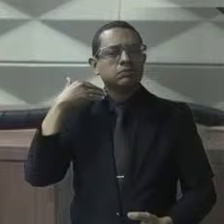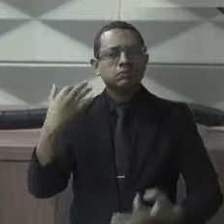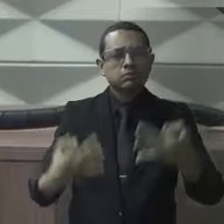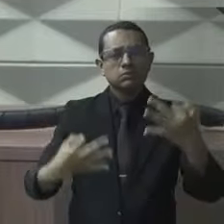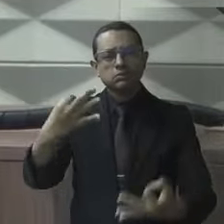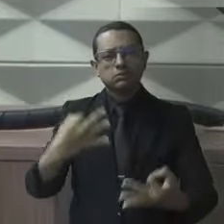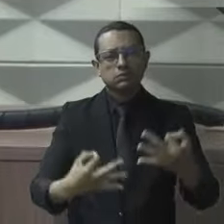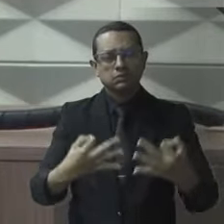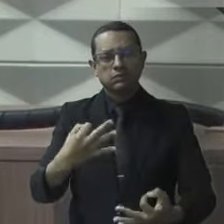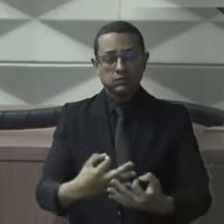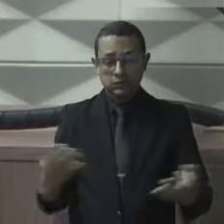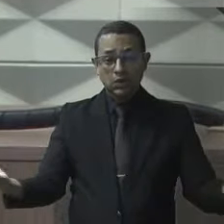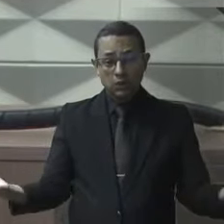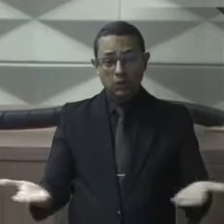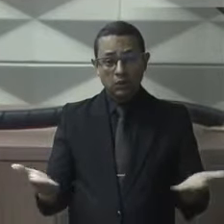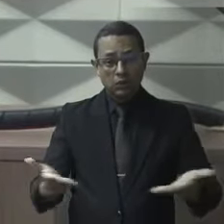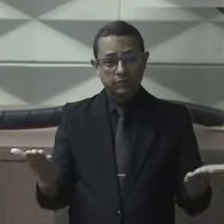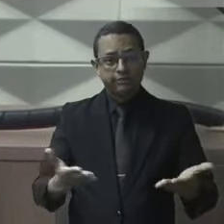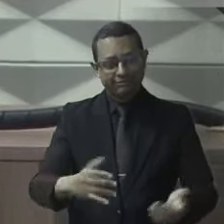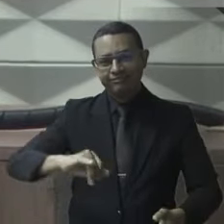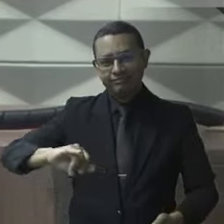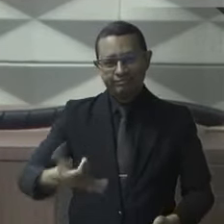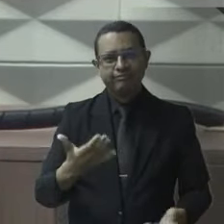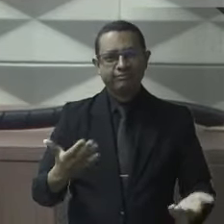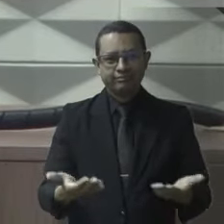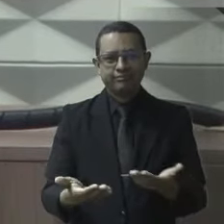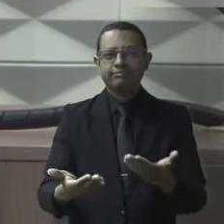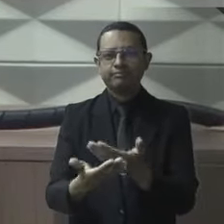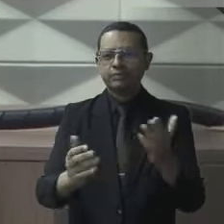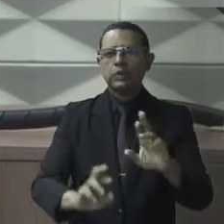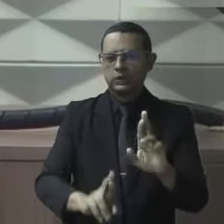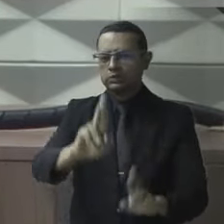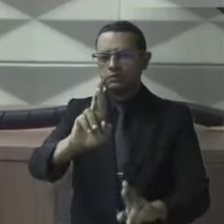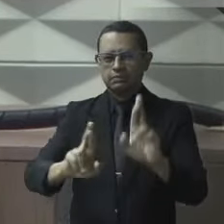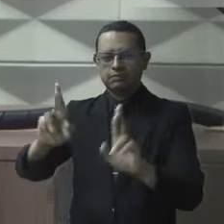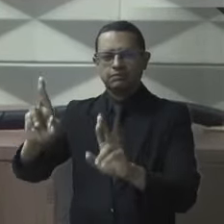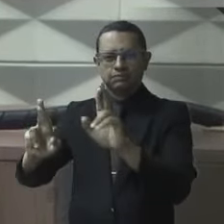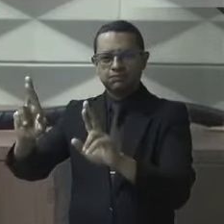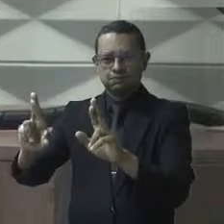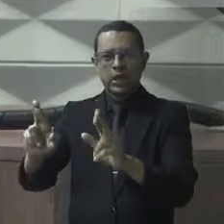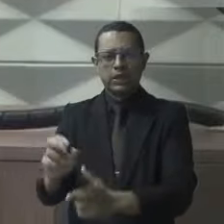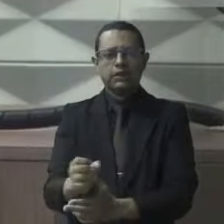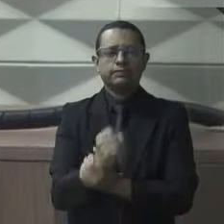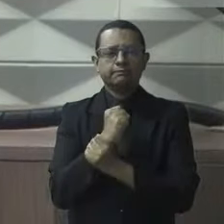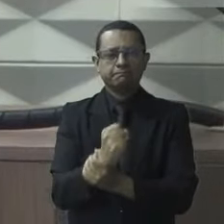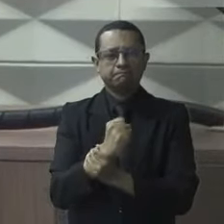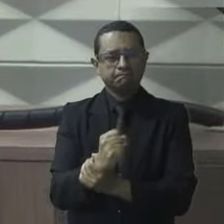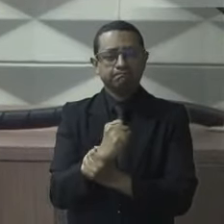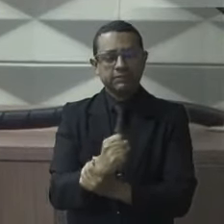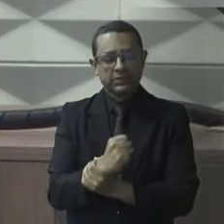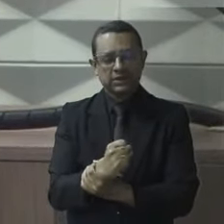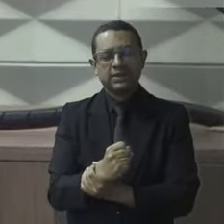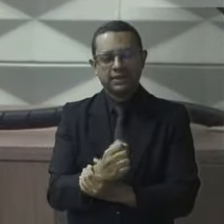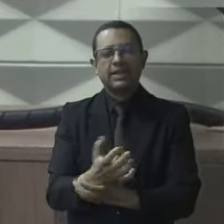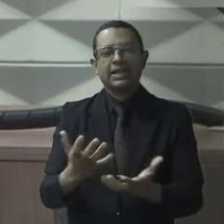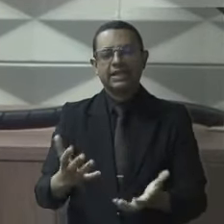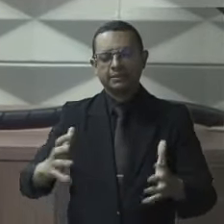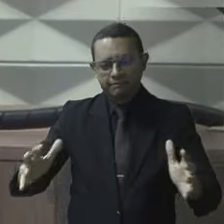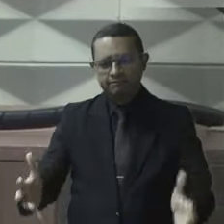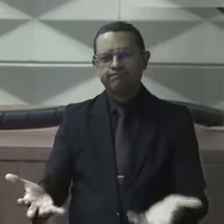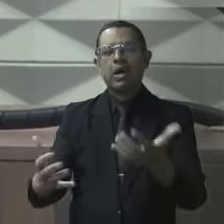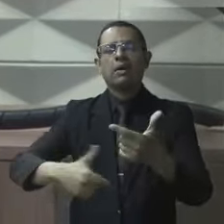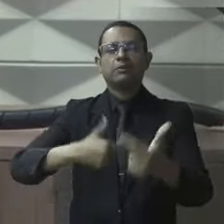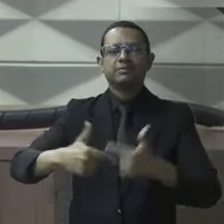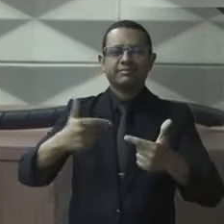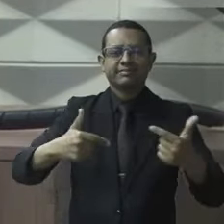E hoje, aproveitando aqui a presença dos principais representantes das forças de segurança, eu gostaria de enaltecer também o trabalho